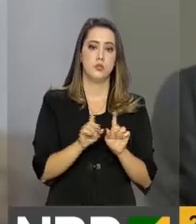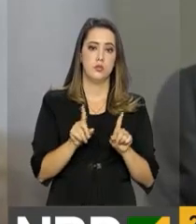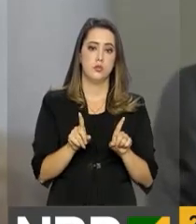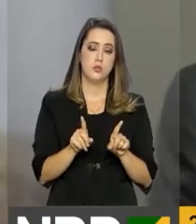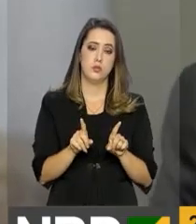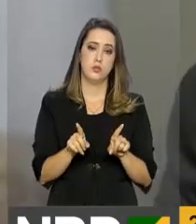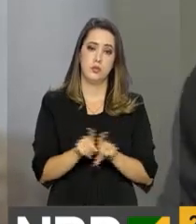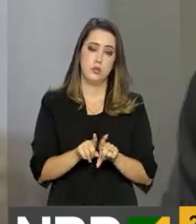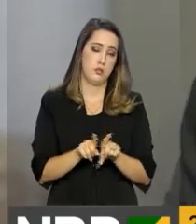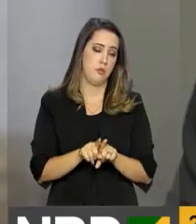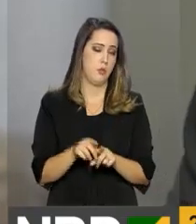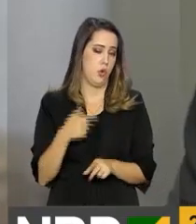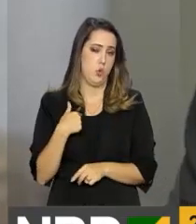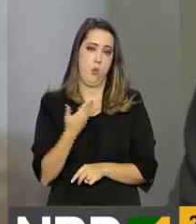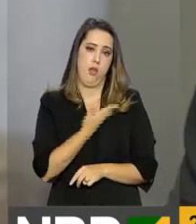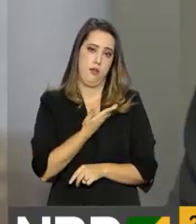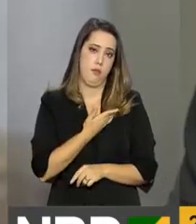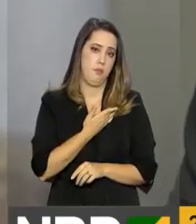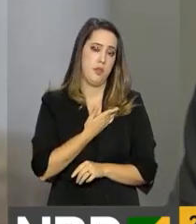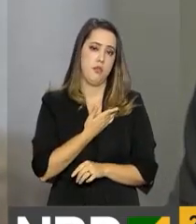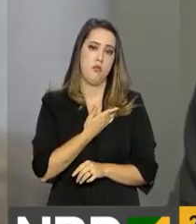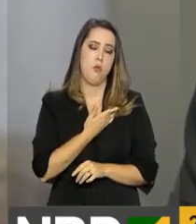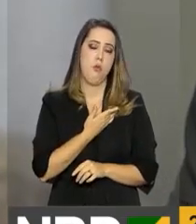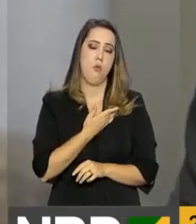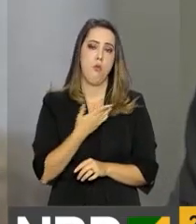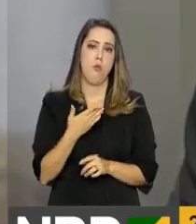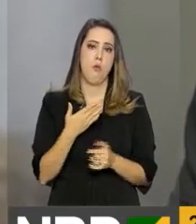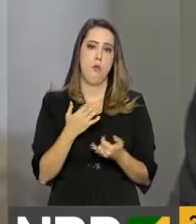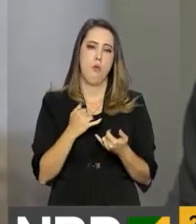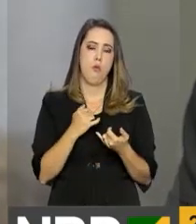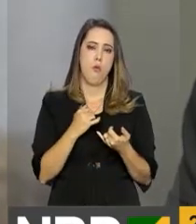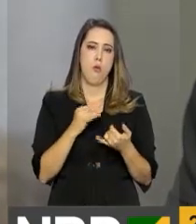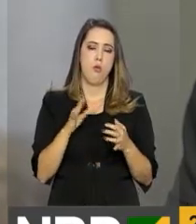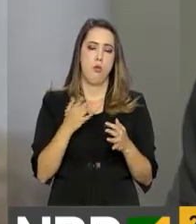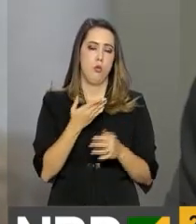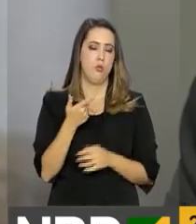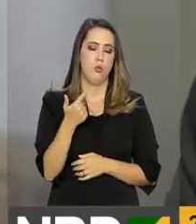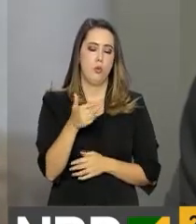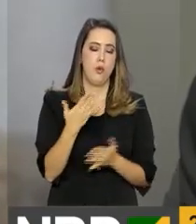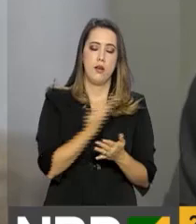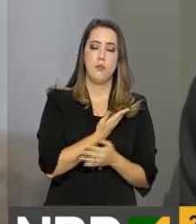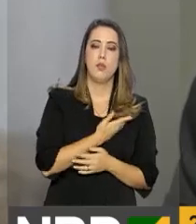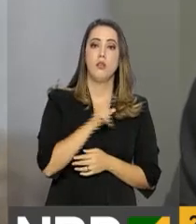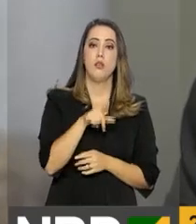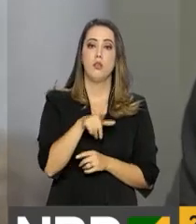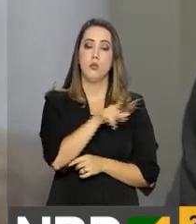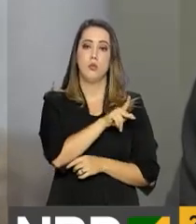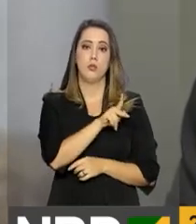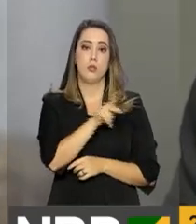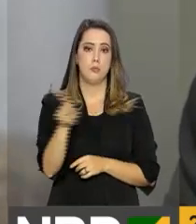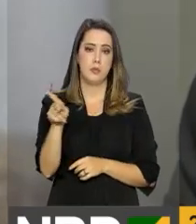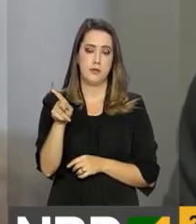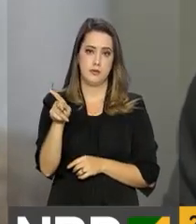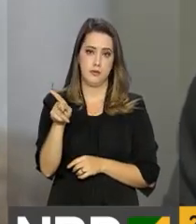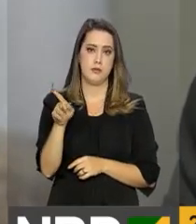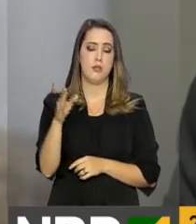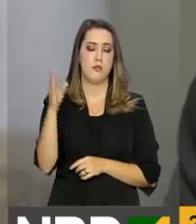intimidade de quem ocupava o cargo de presidente da República. Mas também me recordo